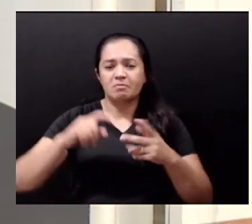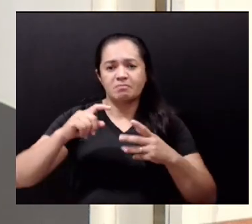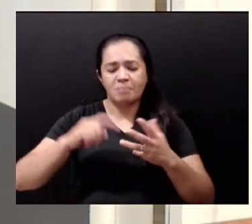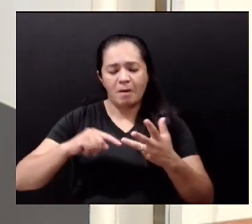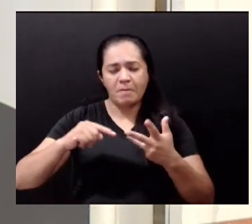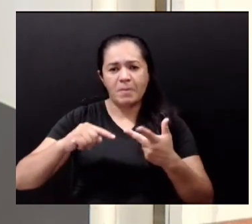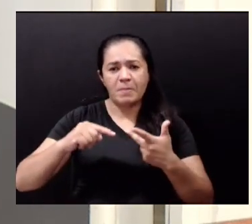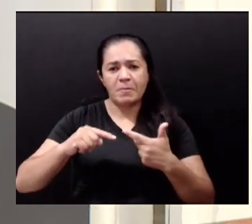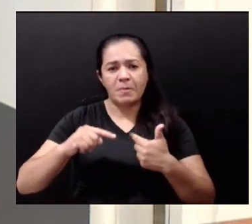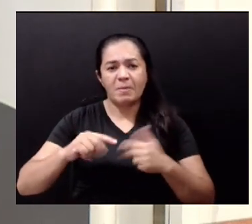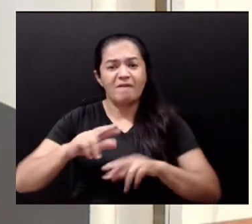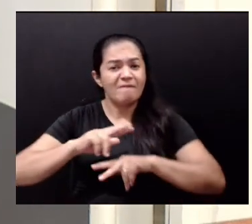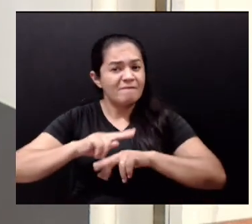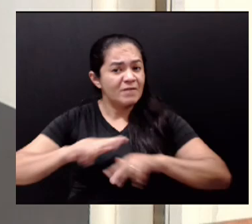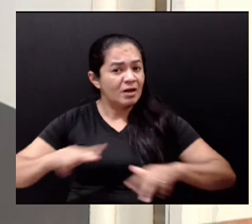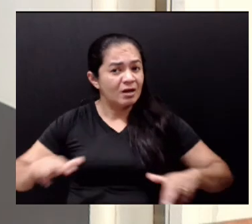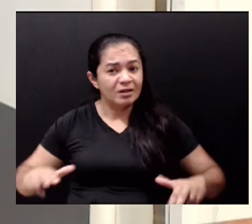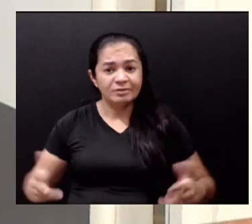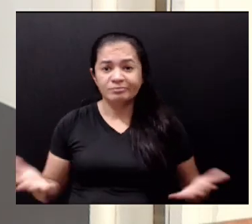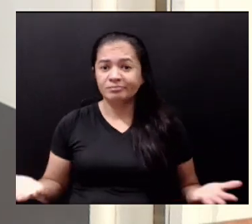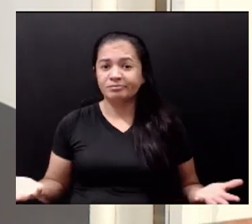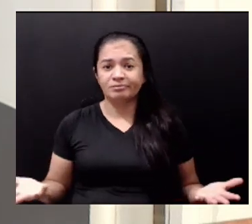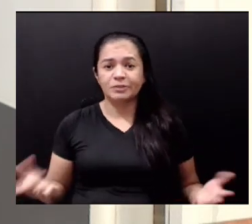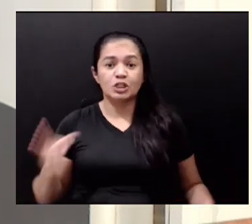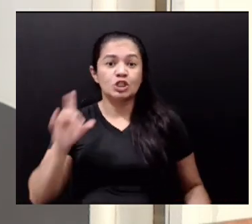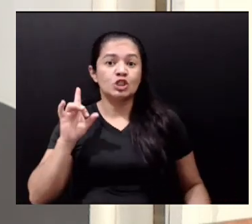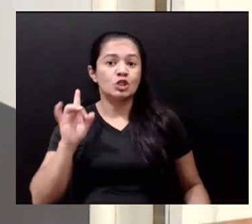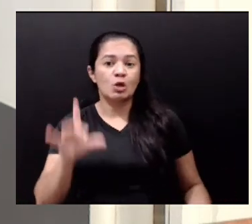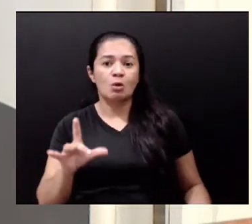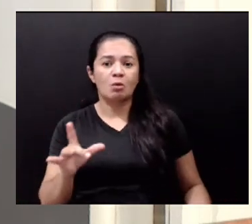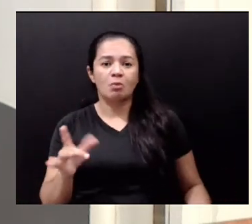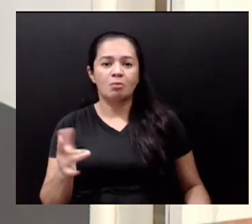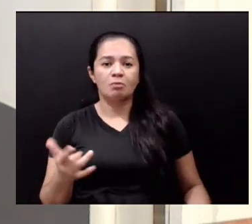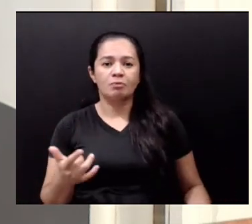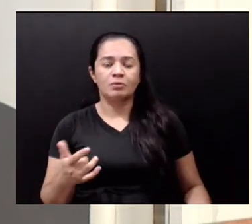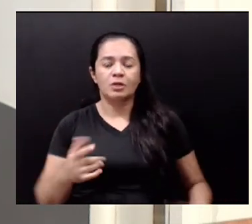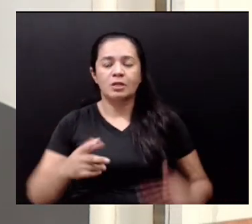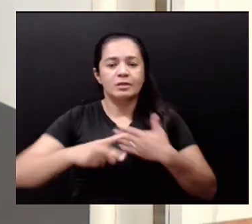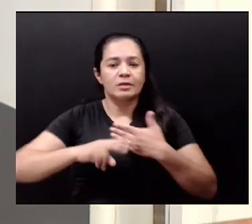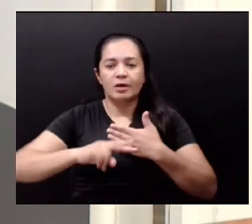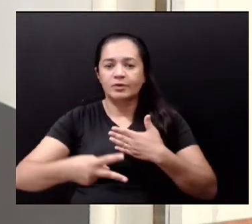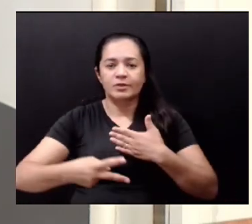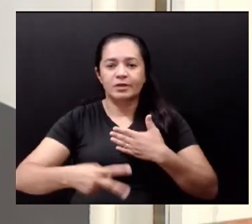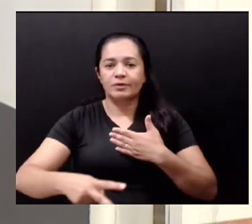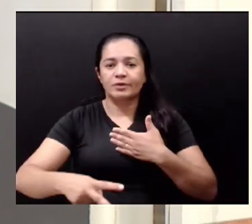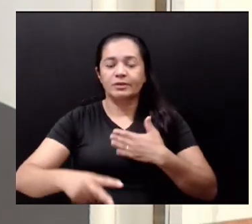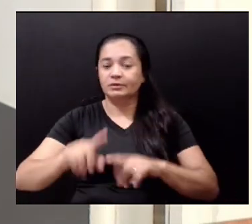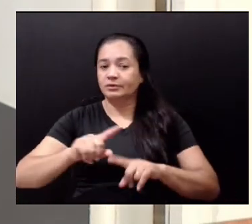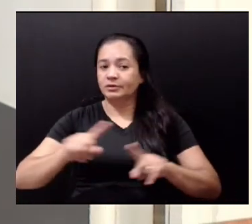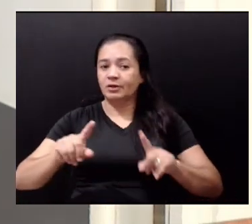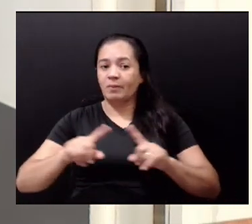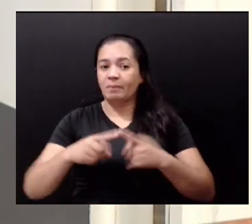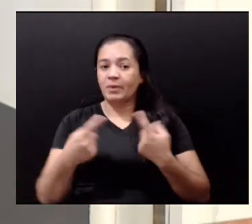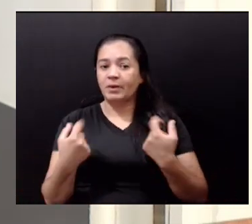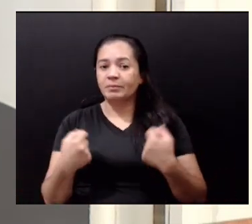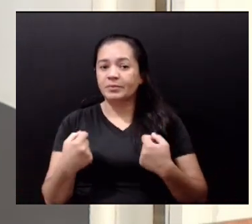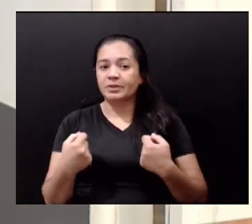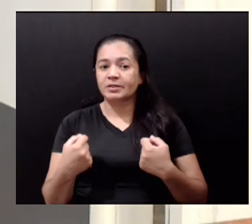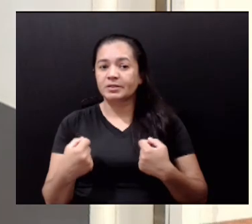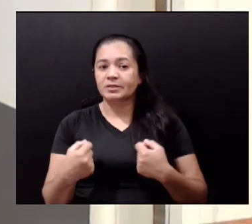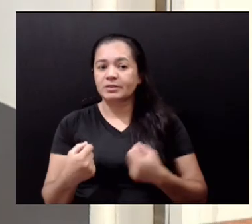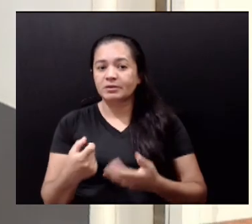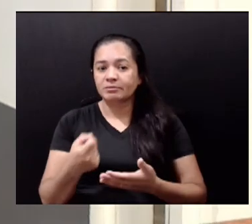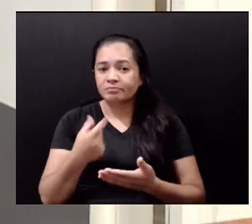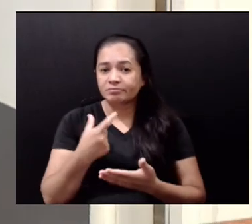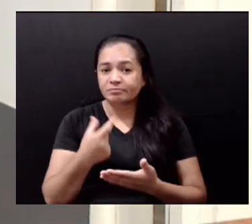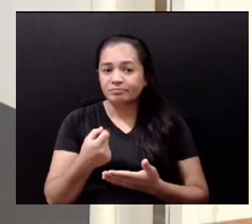de pensar não só no efeito, né? A gente acaba medicalizando e as indústrias